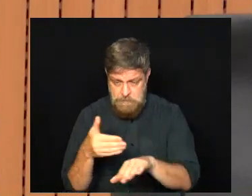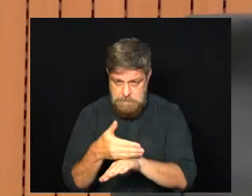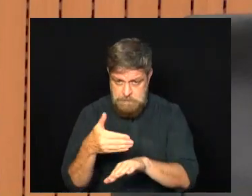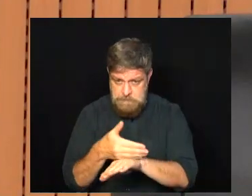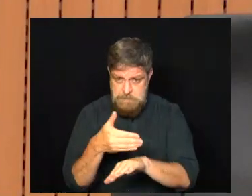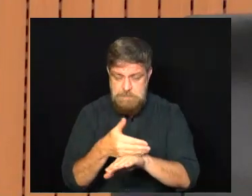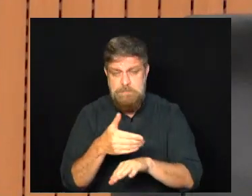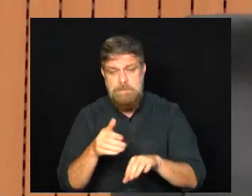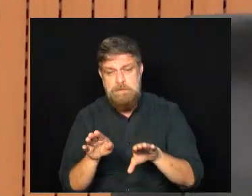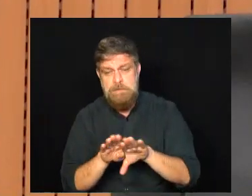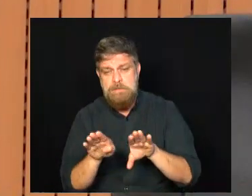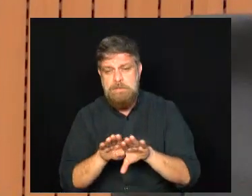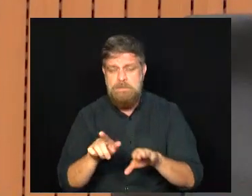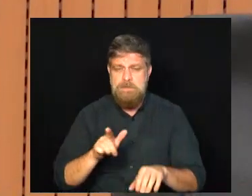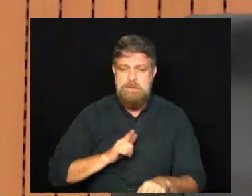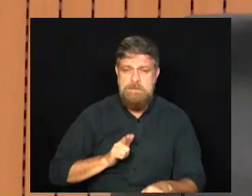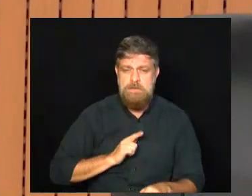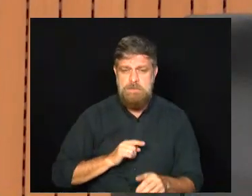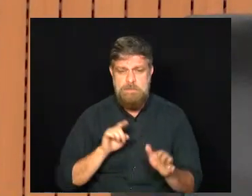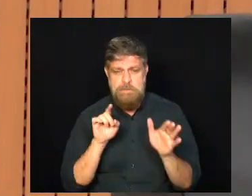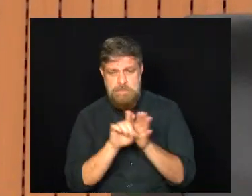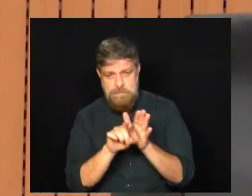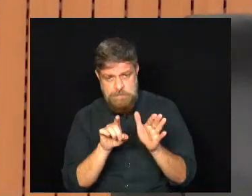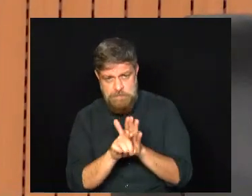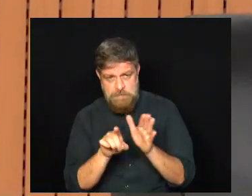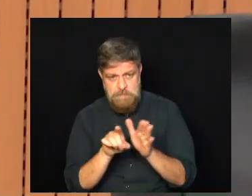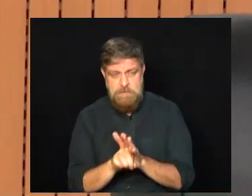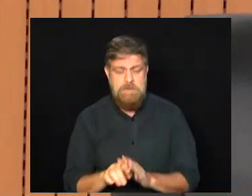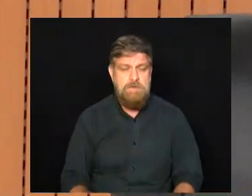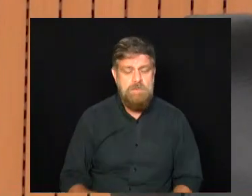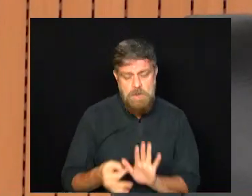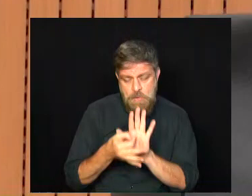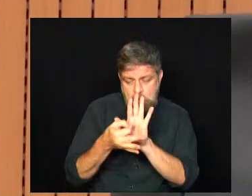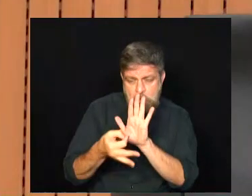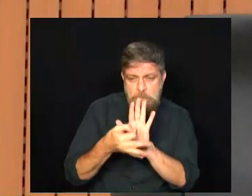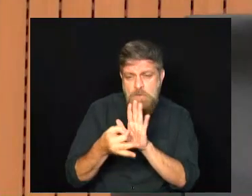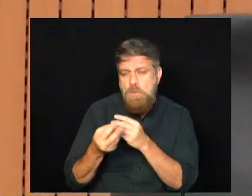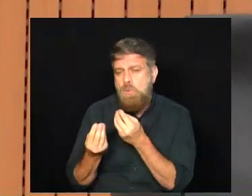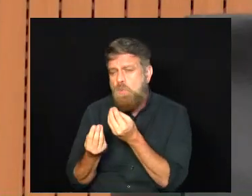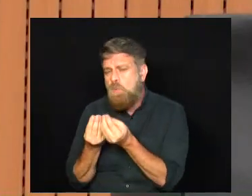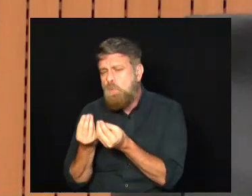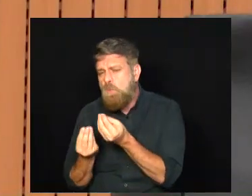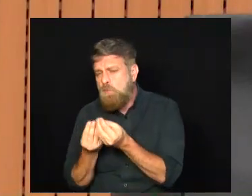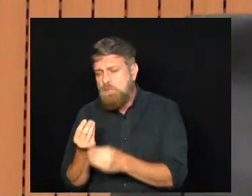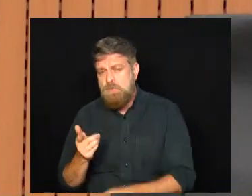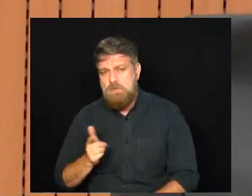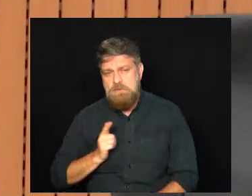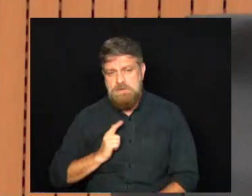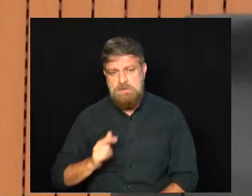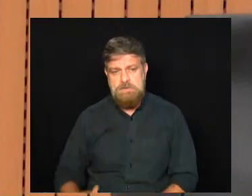programa encaminhando perguntas, né, sugestões através